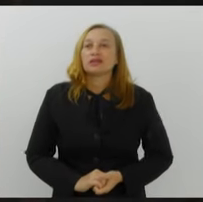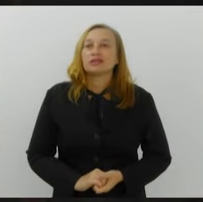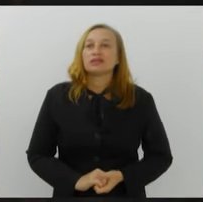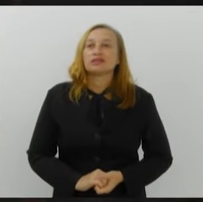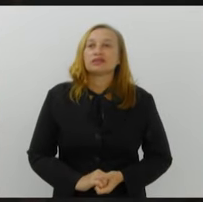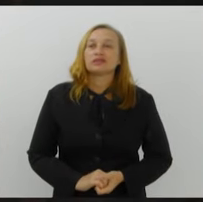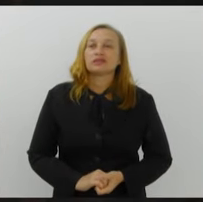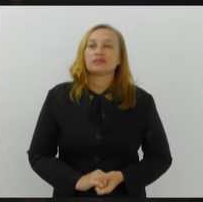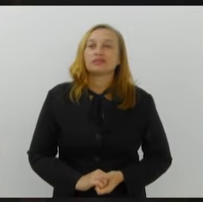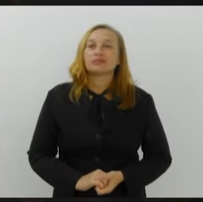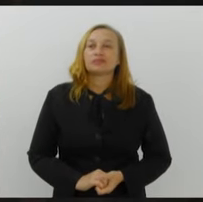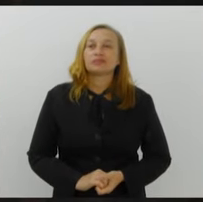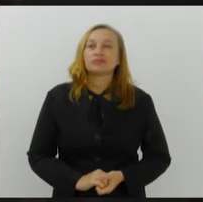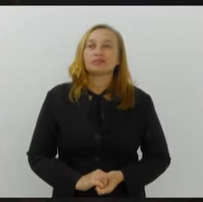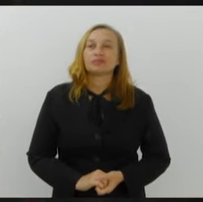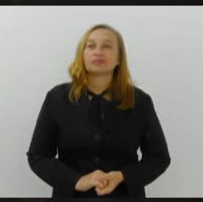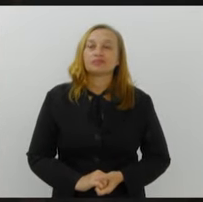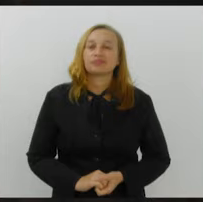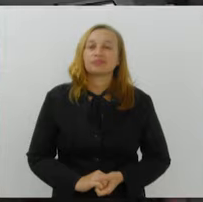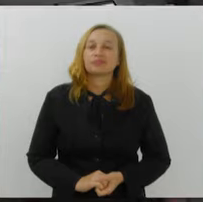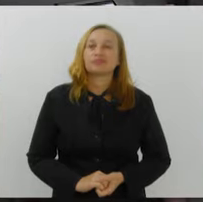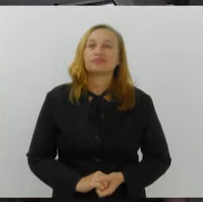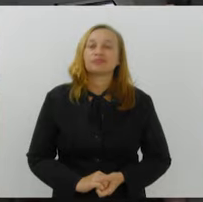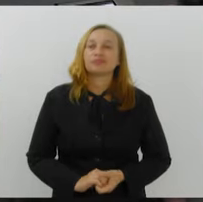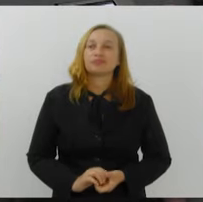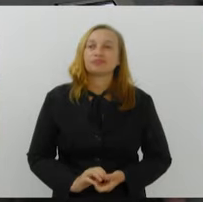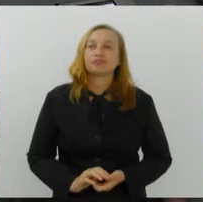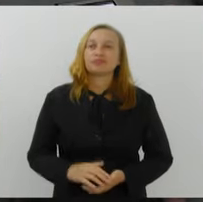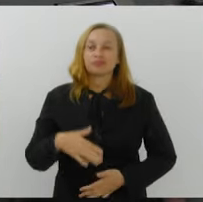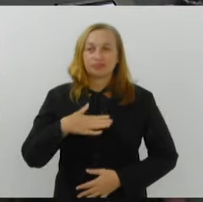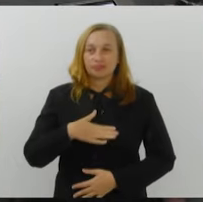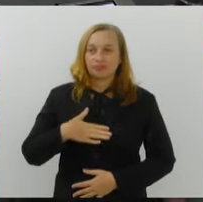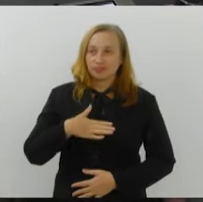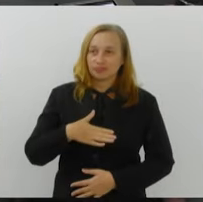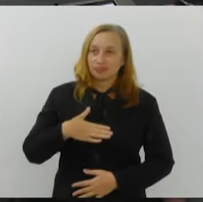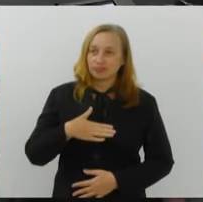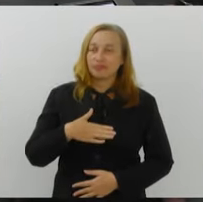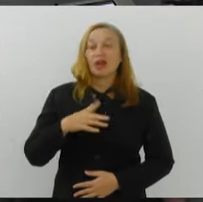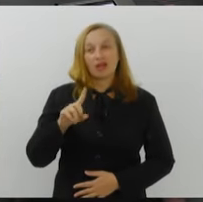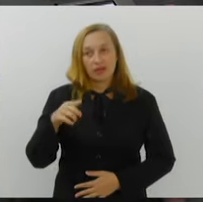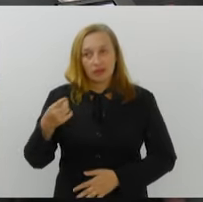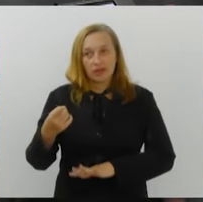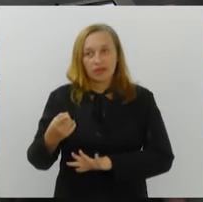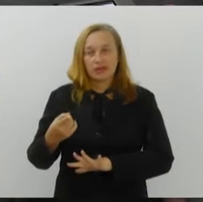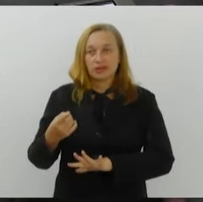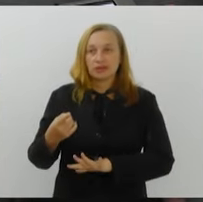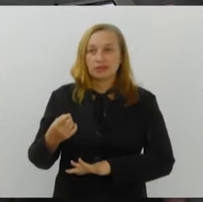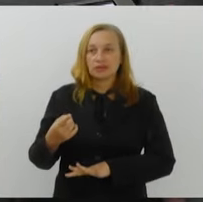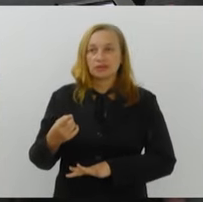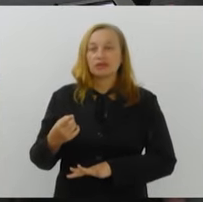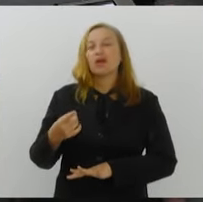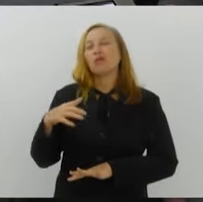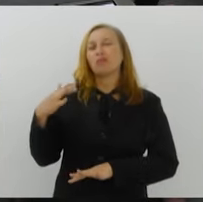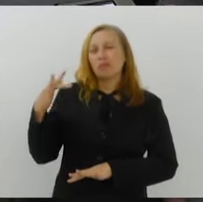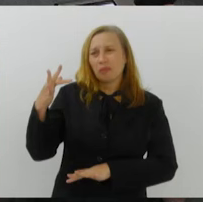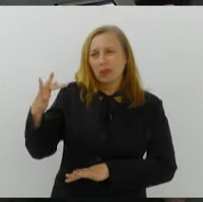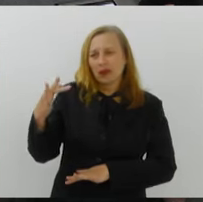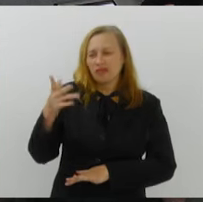foi... Eu fui citado. Eu só gostaria... Mas, o deputado Flávio também. Eu gostaria... Mas eu pediria